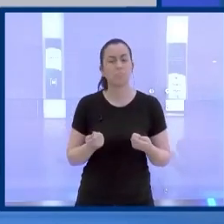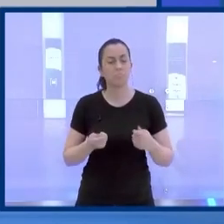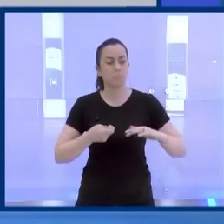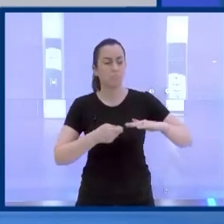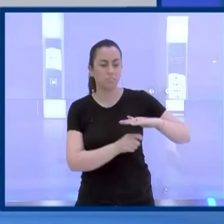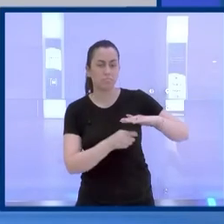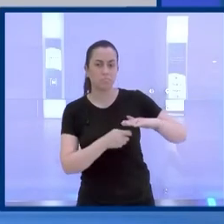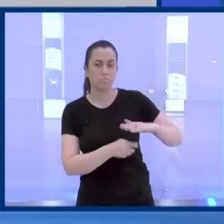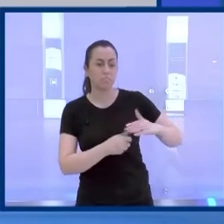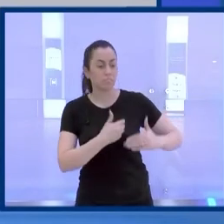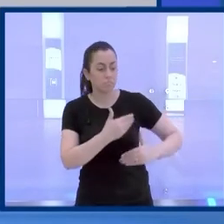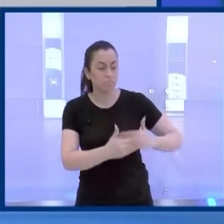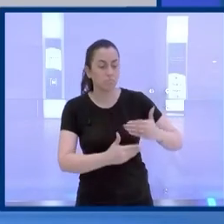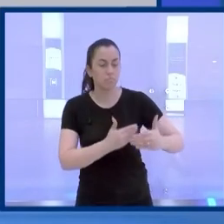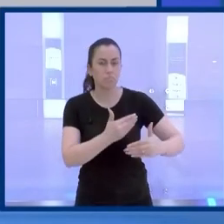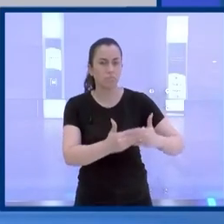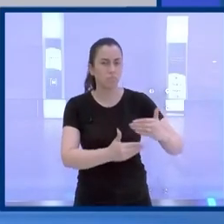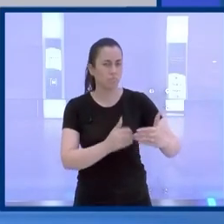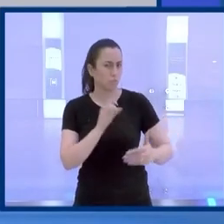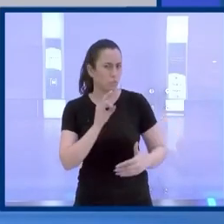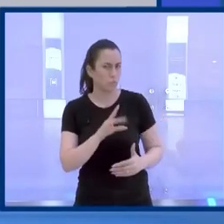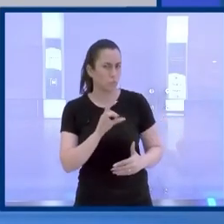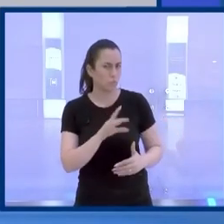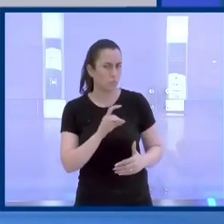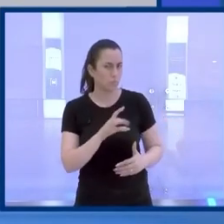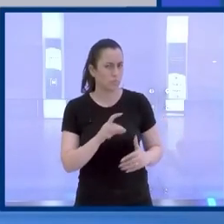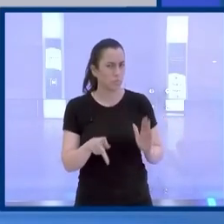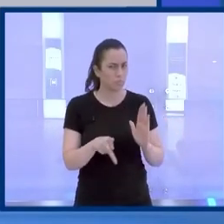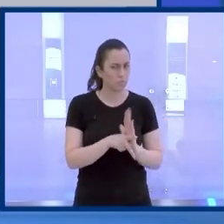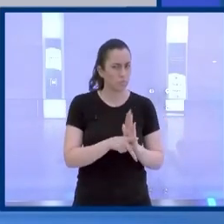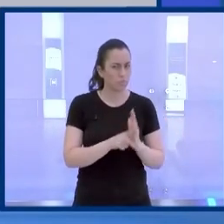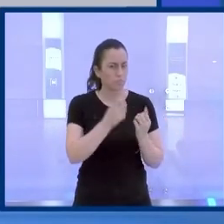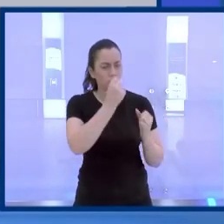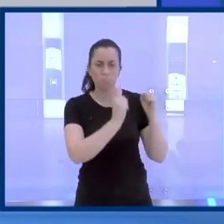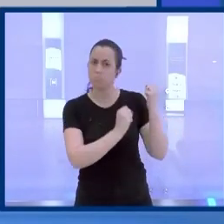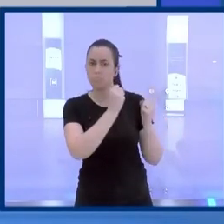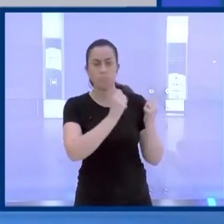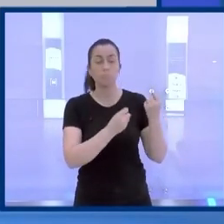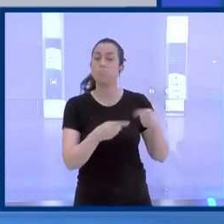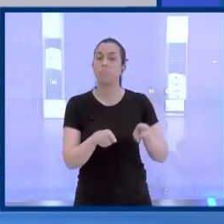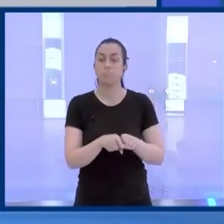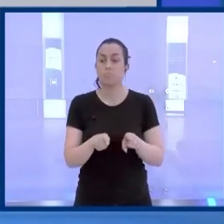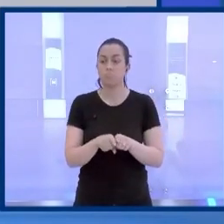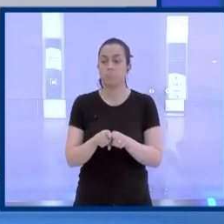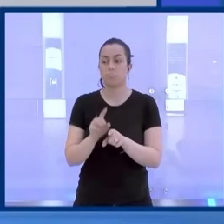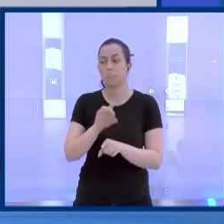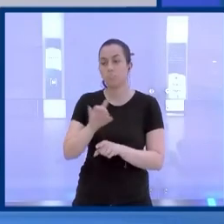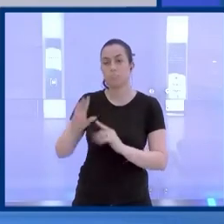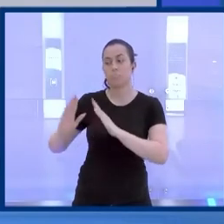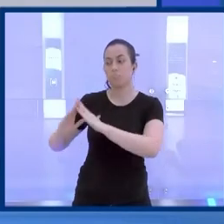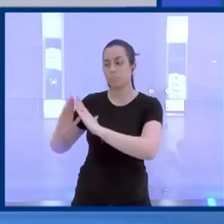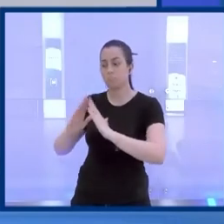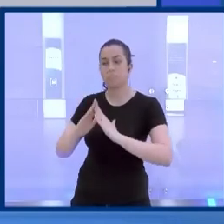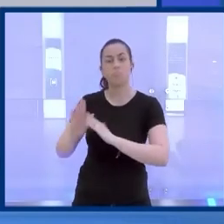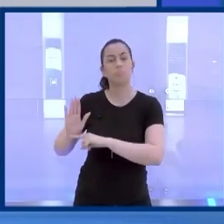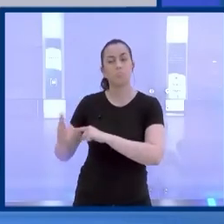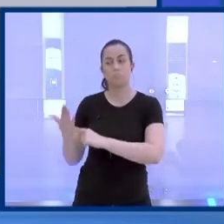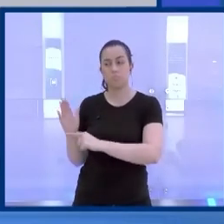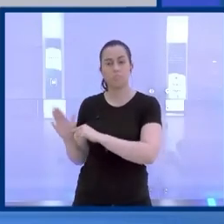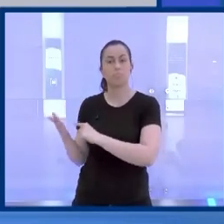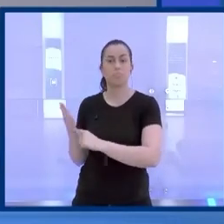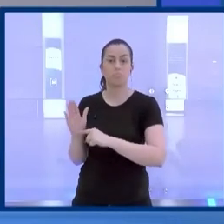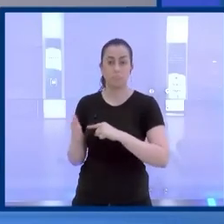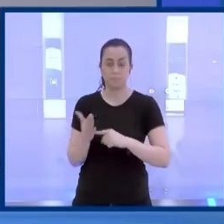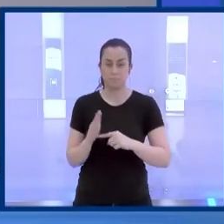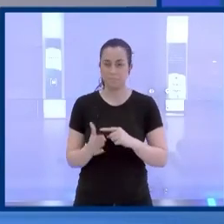promover desenvolvimento, não só industrial, mas também comercial e residencial do Estado do Rio Grande do Sul. Gostaria também